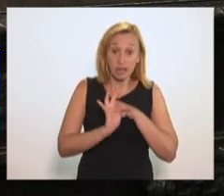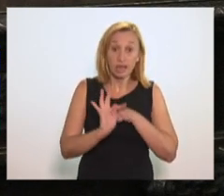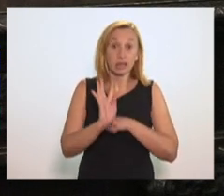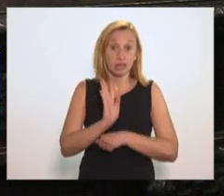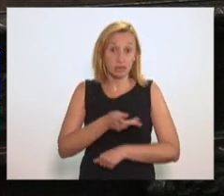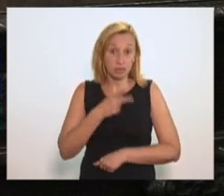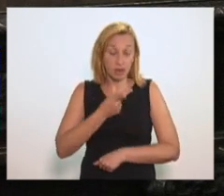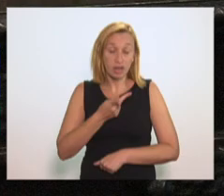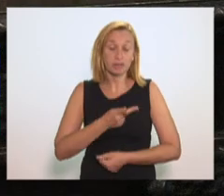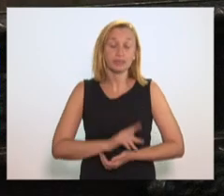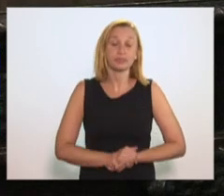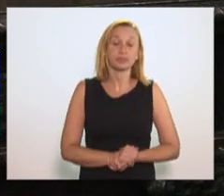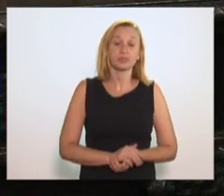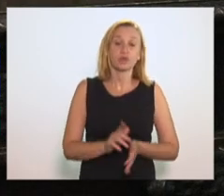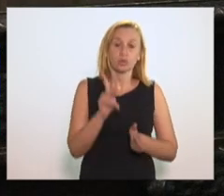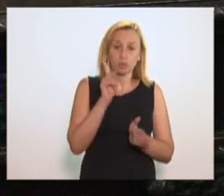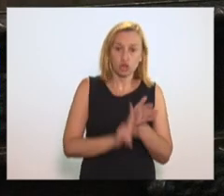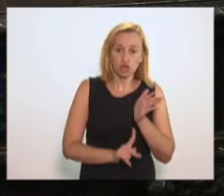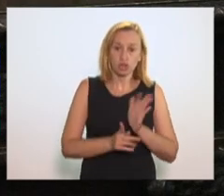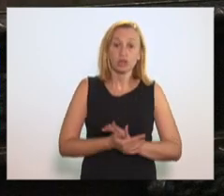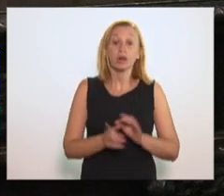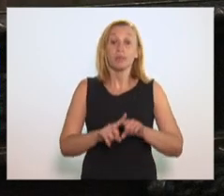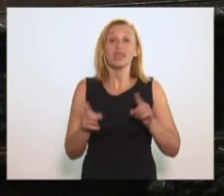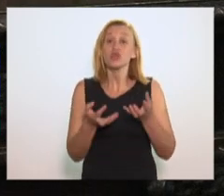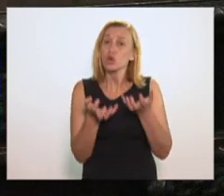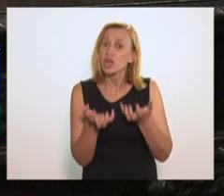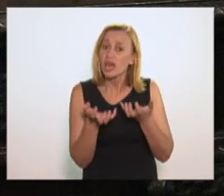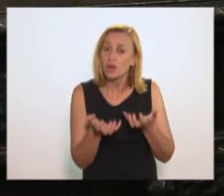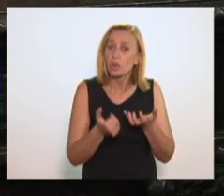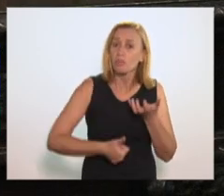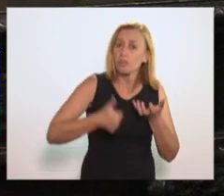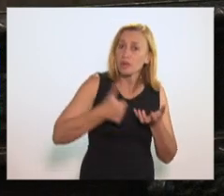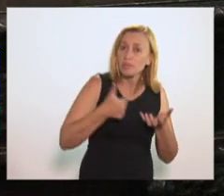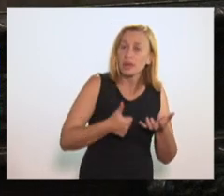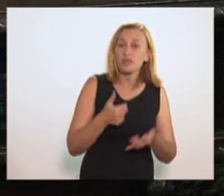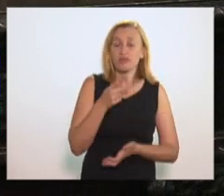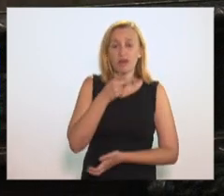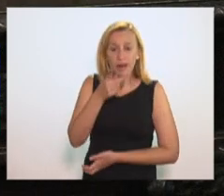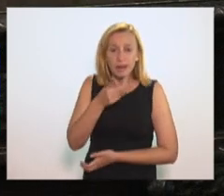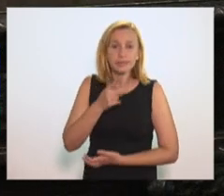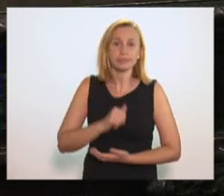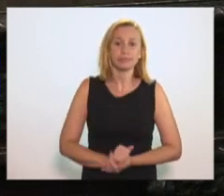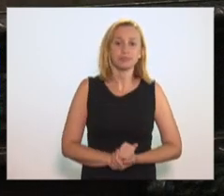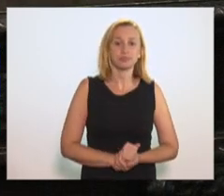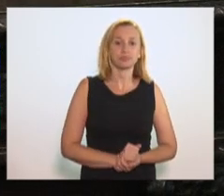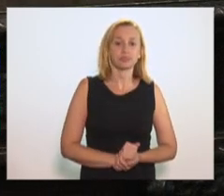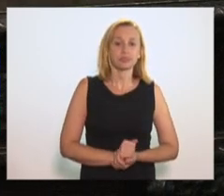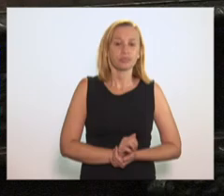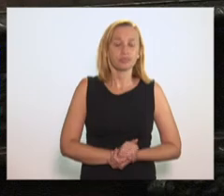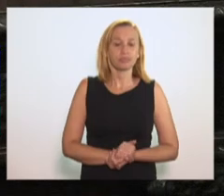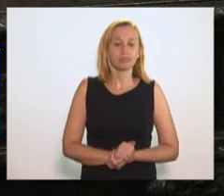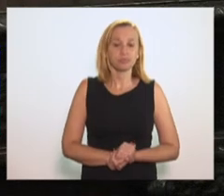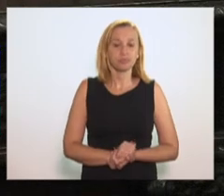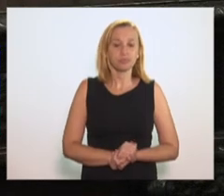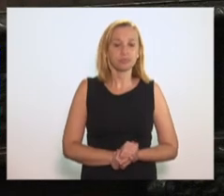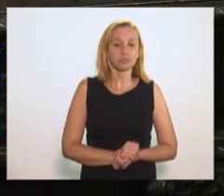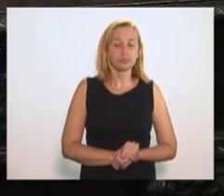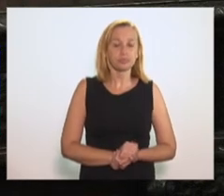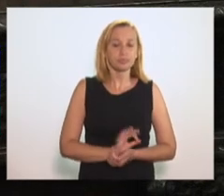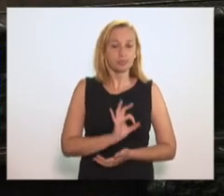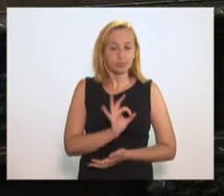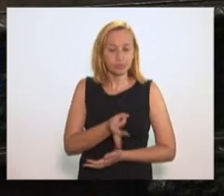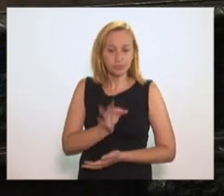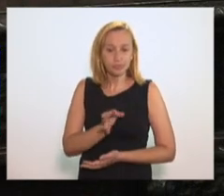assim do projeto mas eu quero primeiro destacar de saída